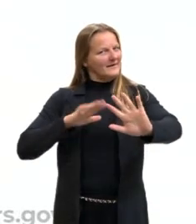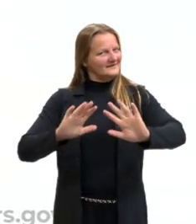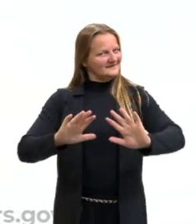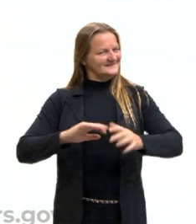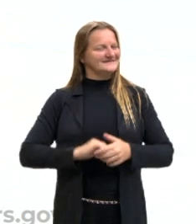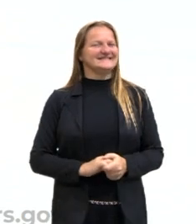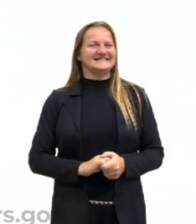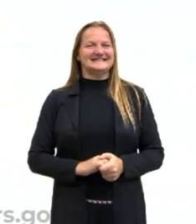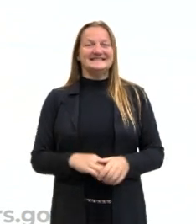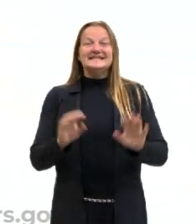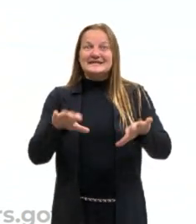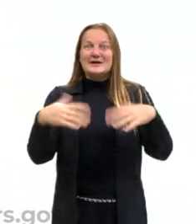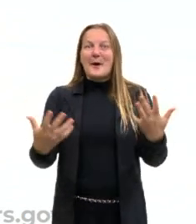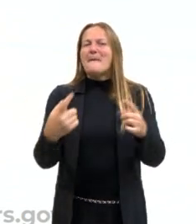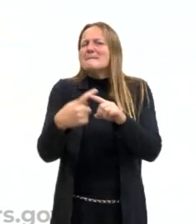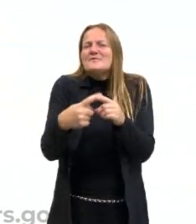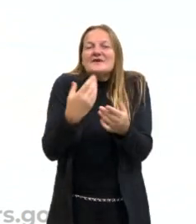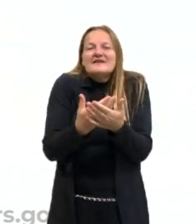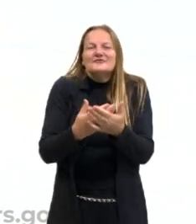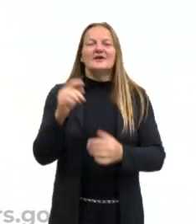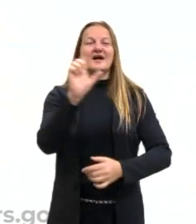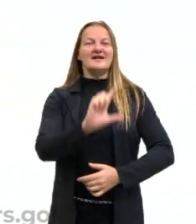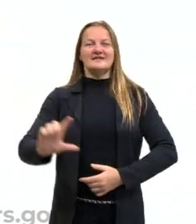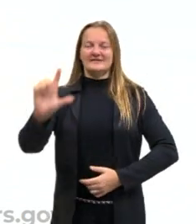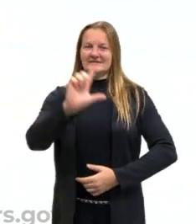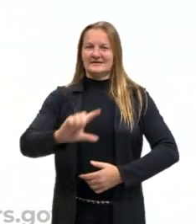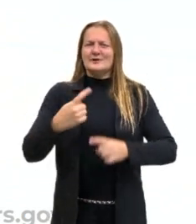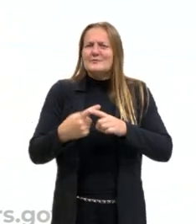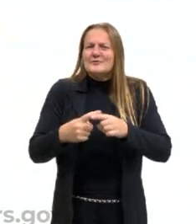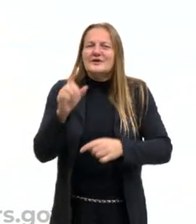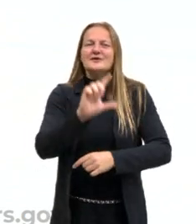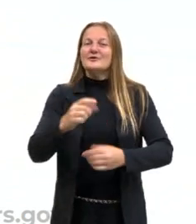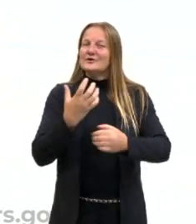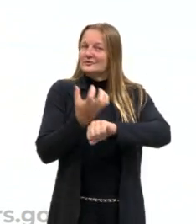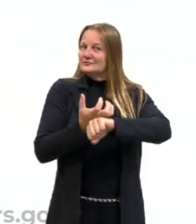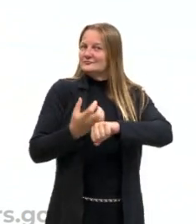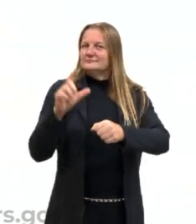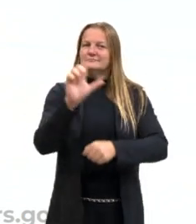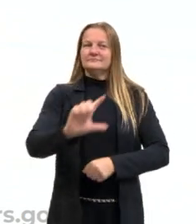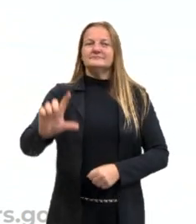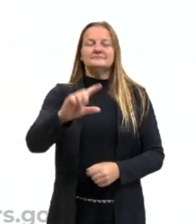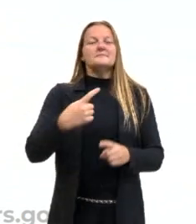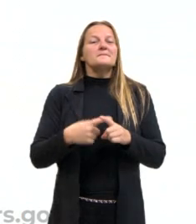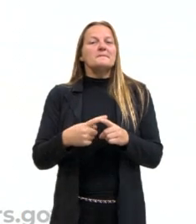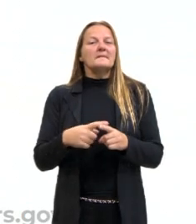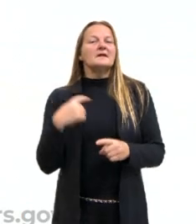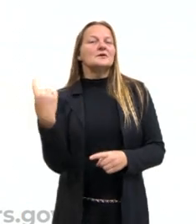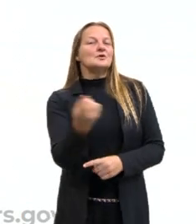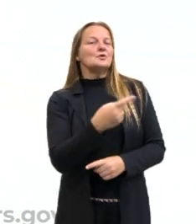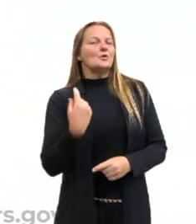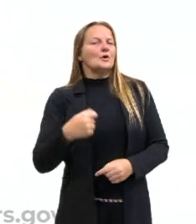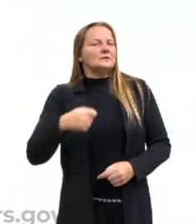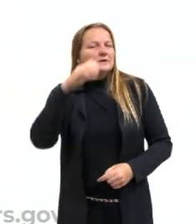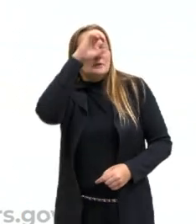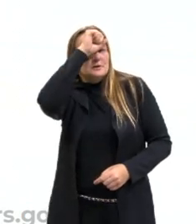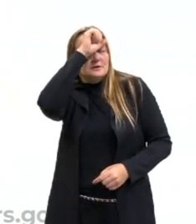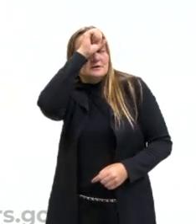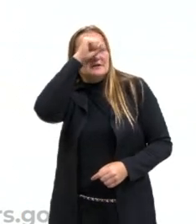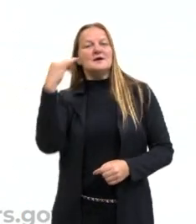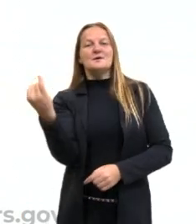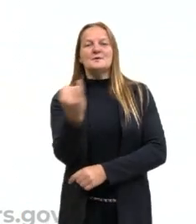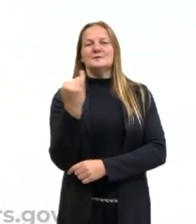bem então por que estudar literatura Por que que a gente estuda essa disciplina Por que que a gente tem que saber